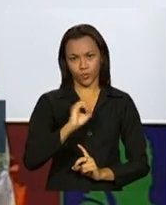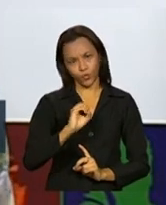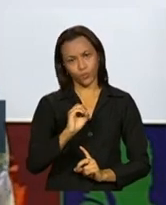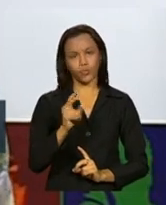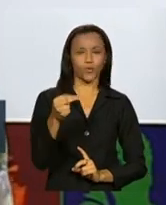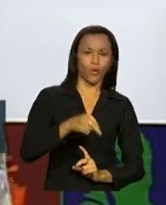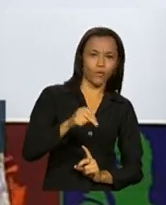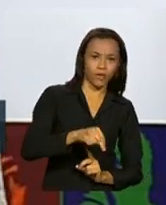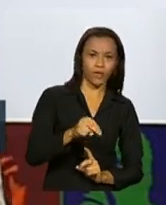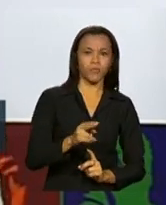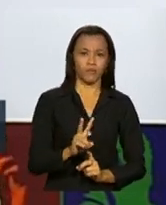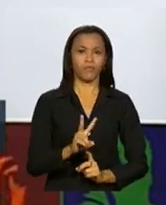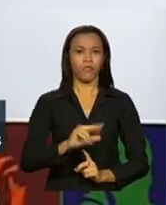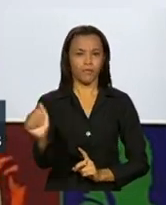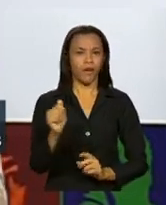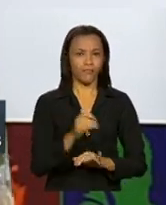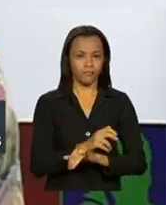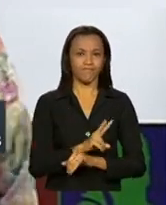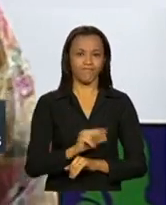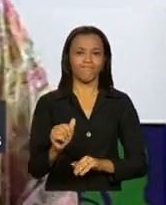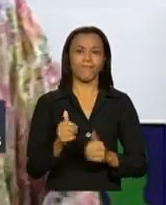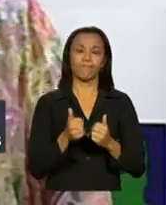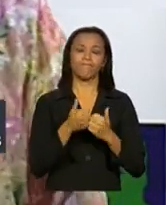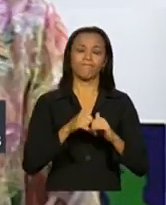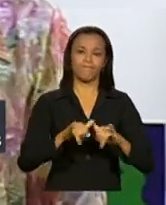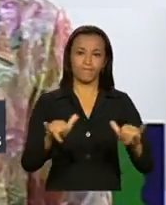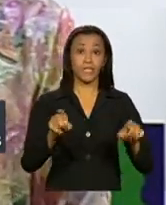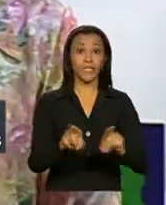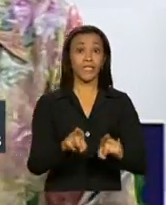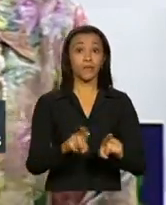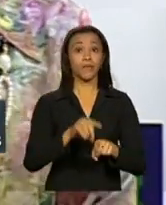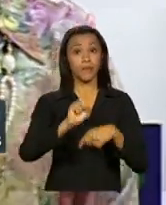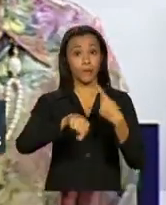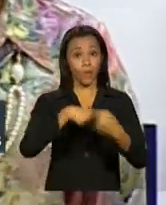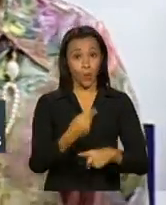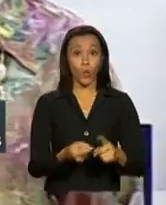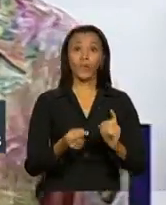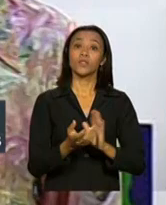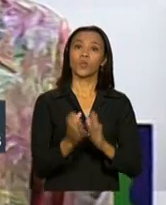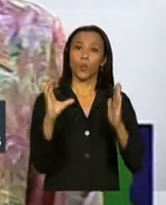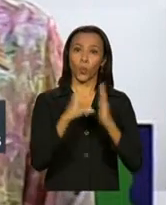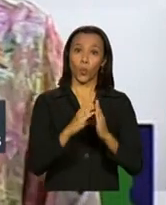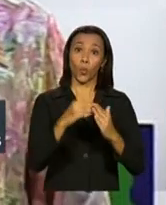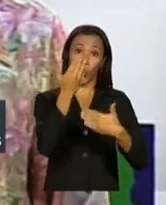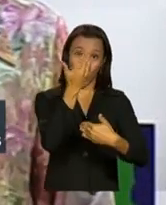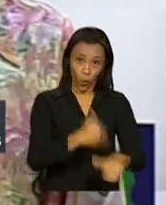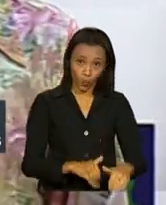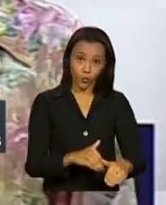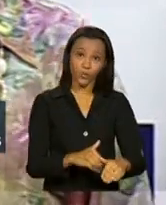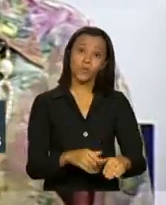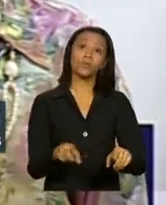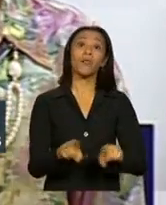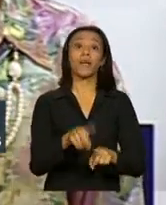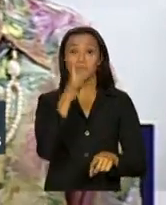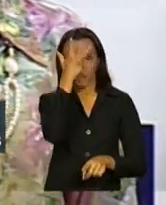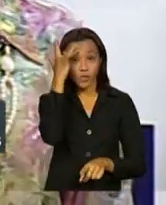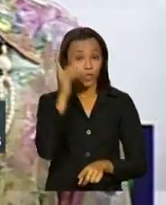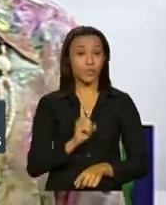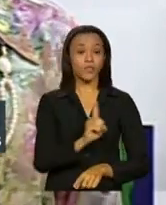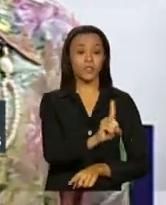novembro isso sai e o concurso por os para os agentes de política